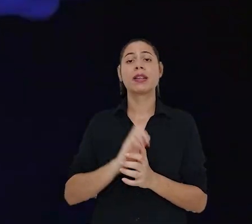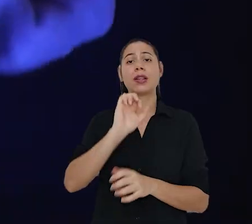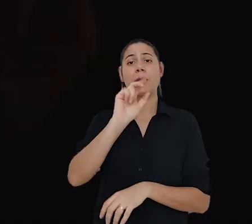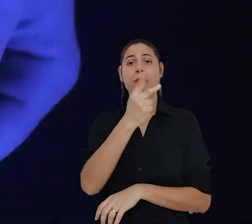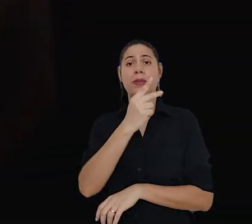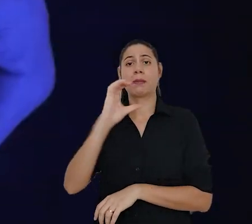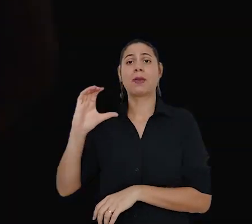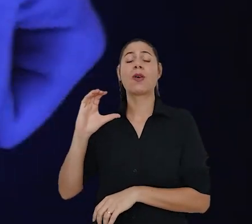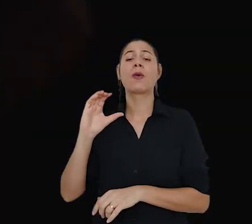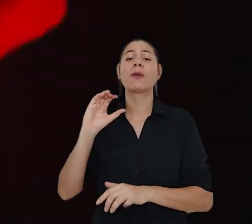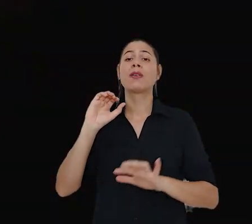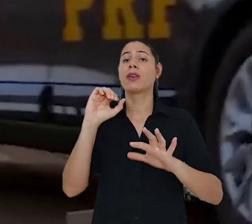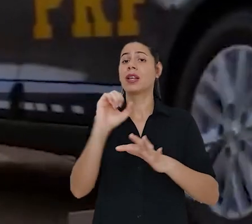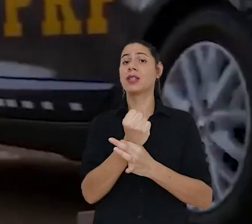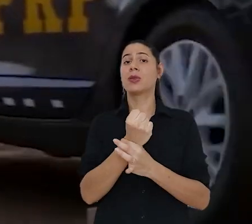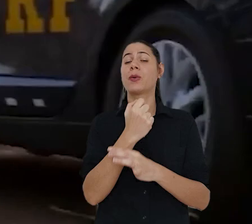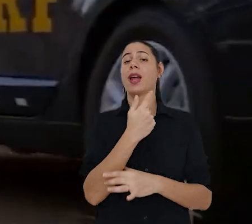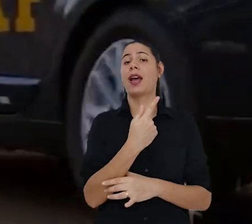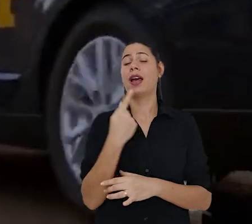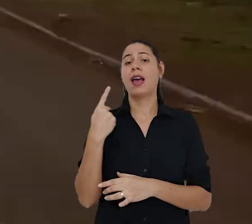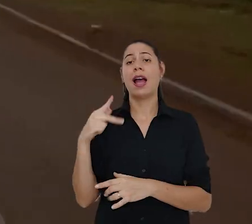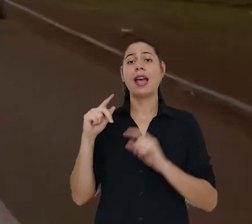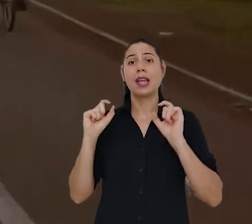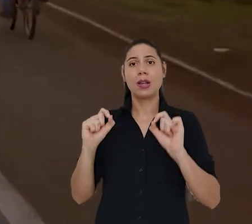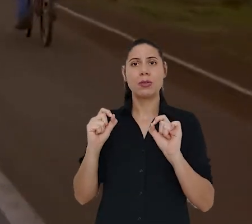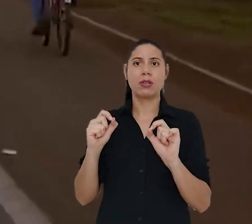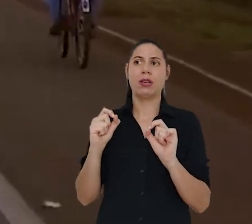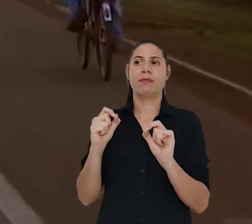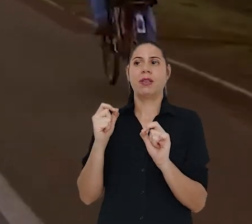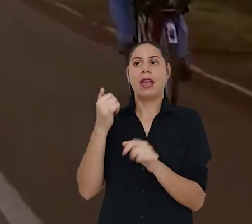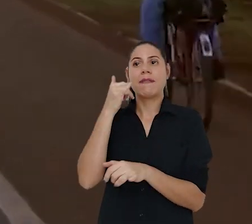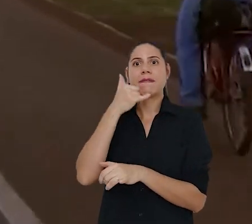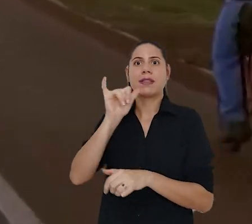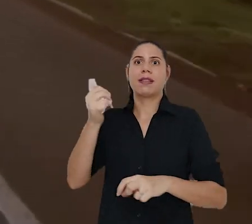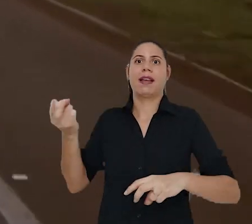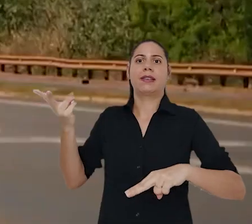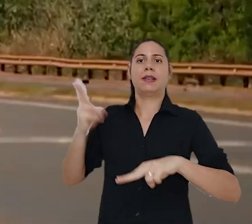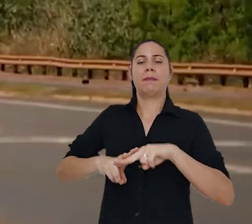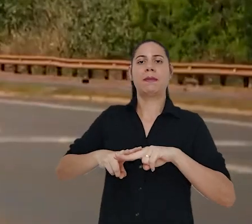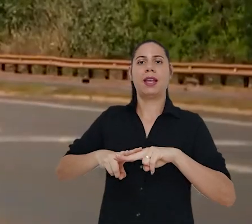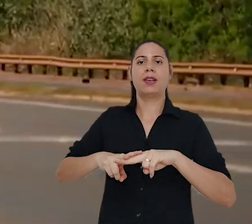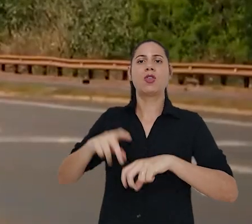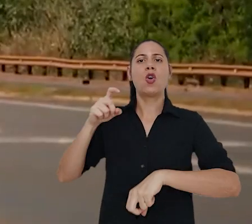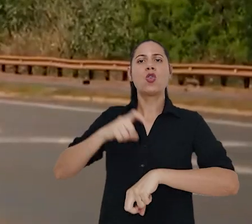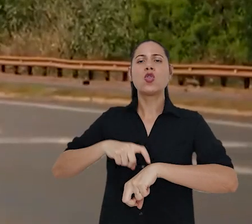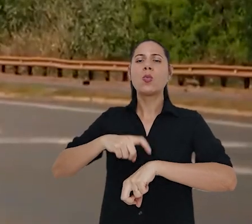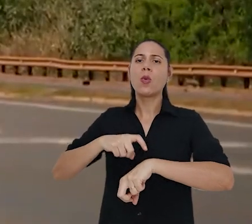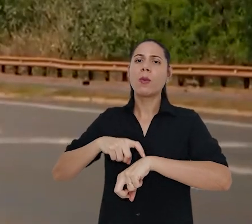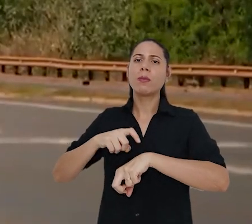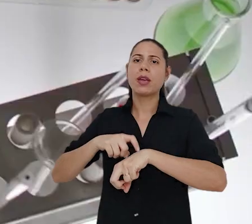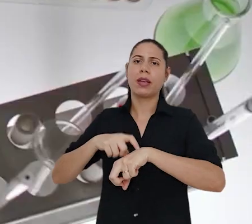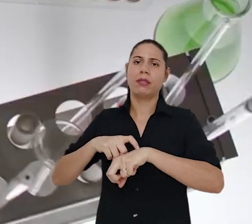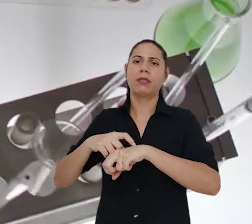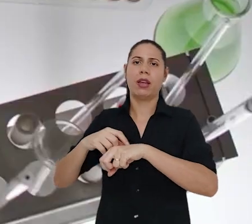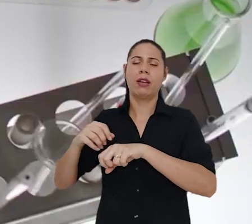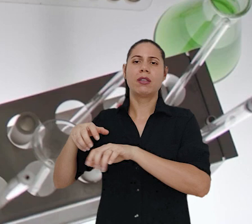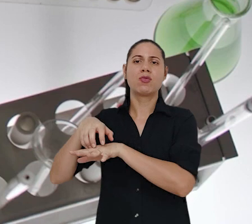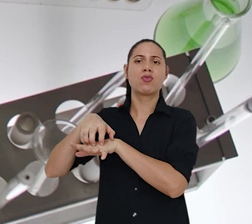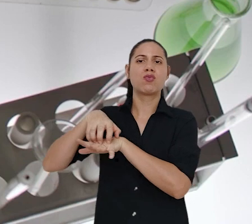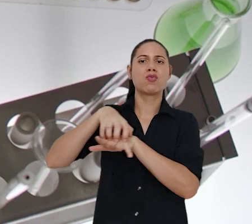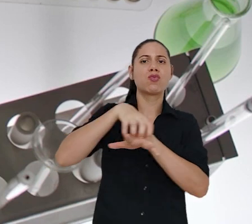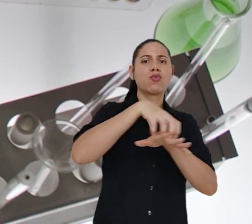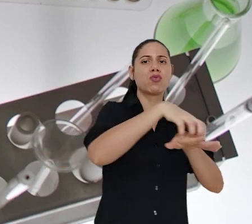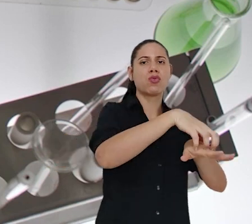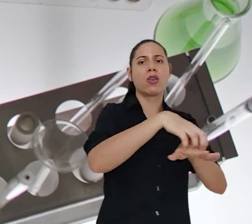a não penalização do autor em possível abordagem de agentes de segurança no momento de trânsito entre sua residência e